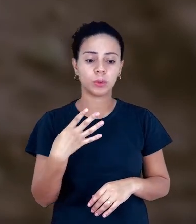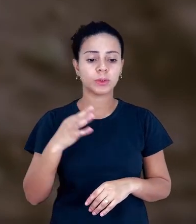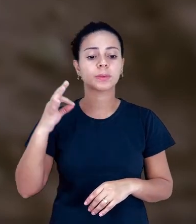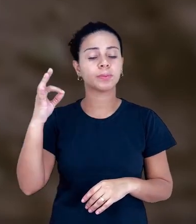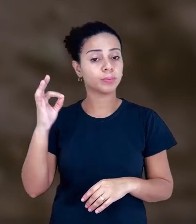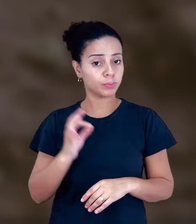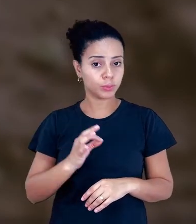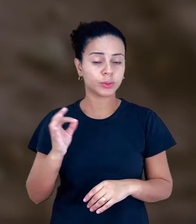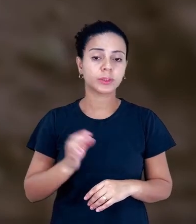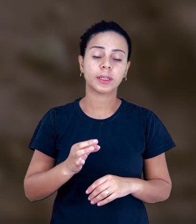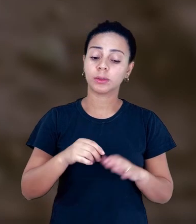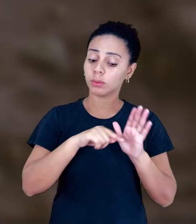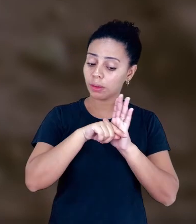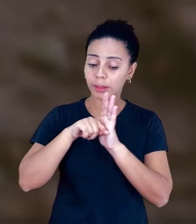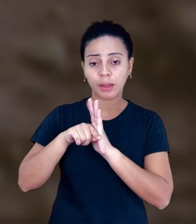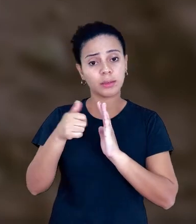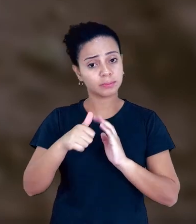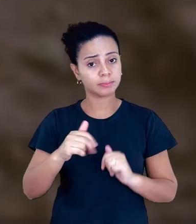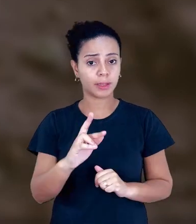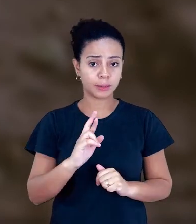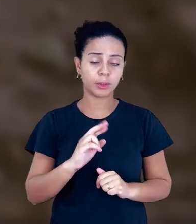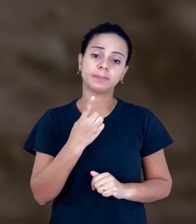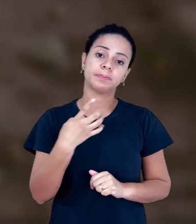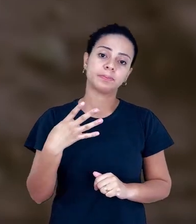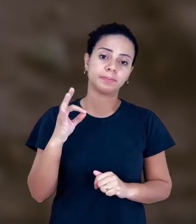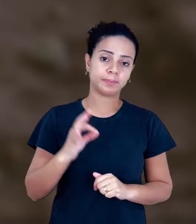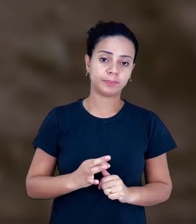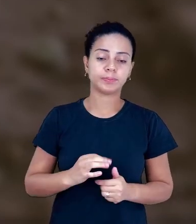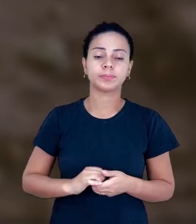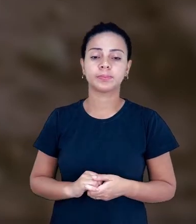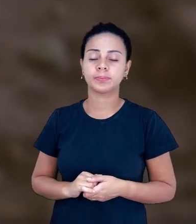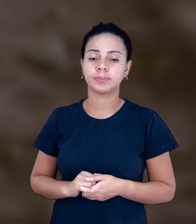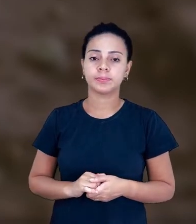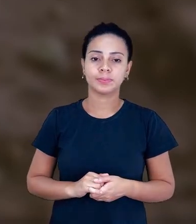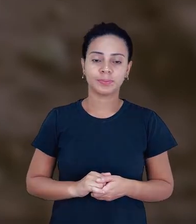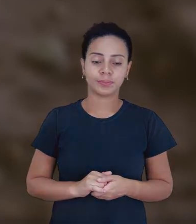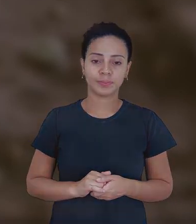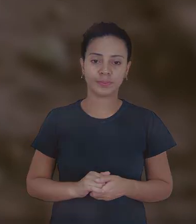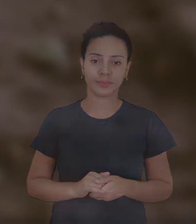plasticidade. No caso do solo ensaiado, o valor obtido foi de 14%.